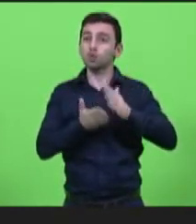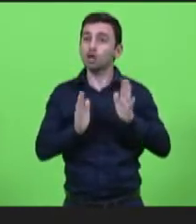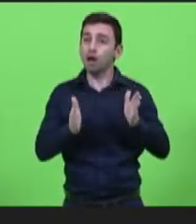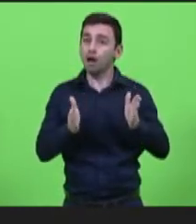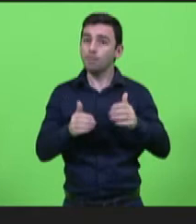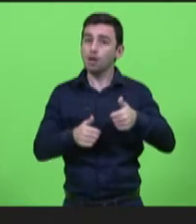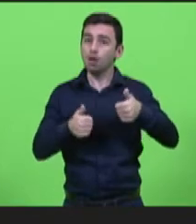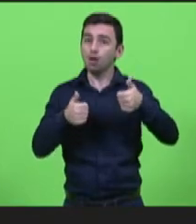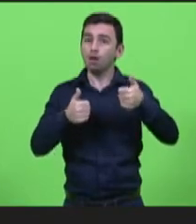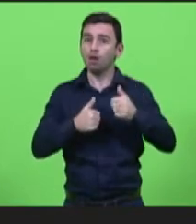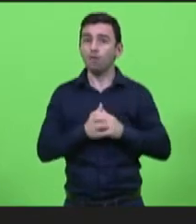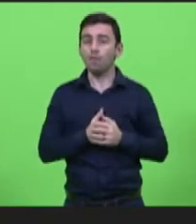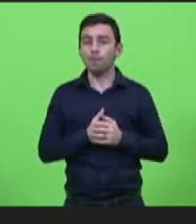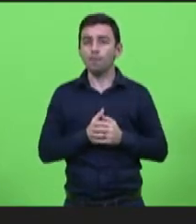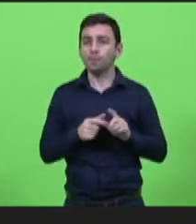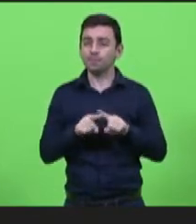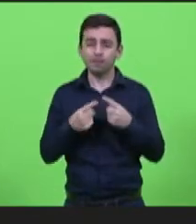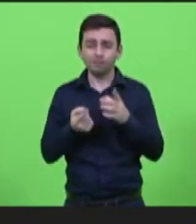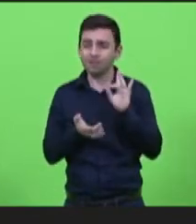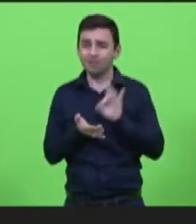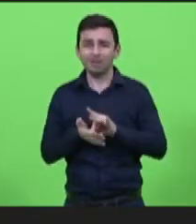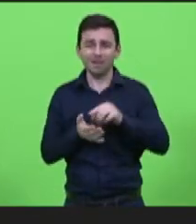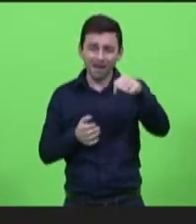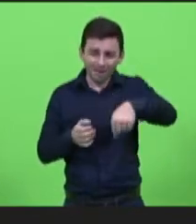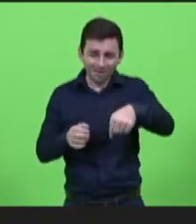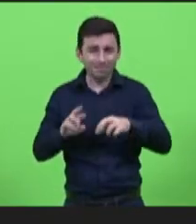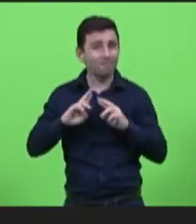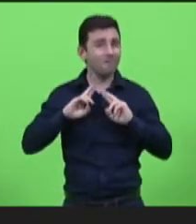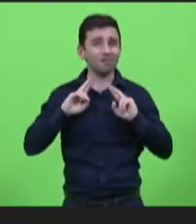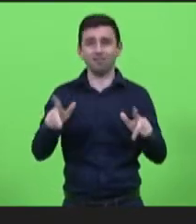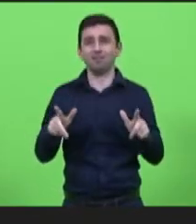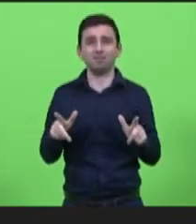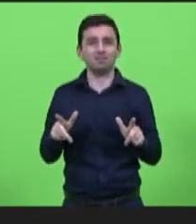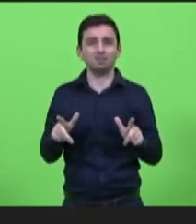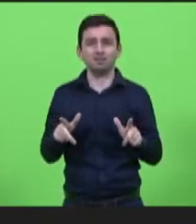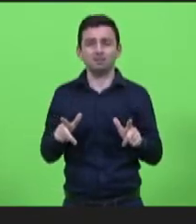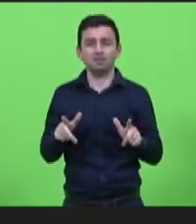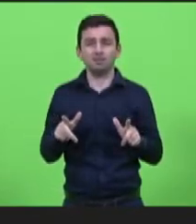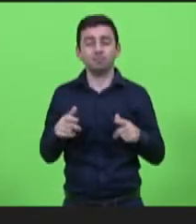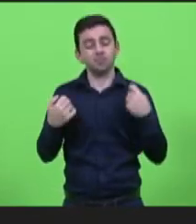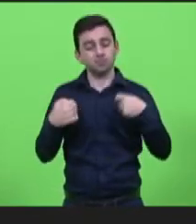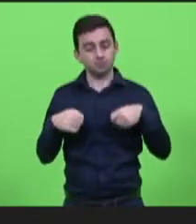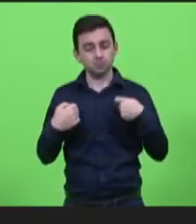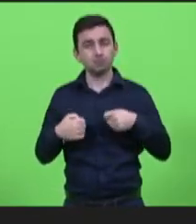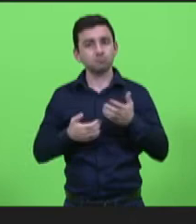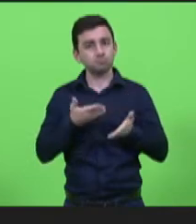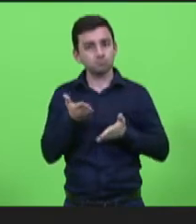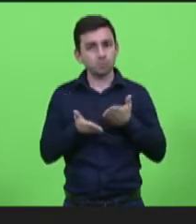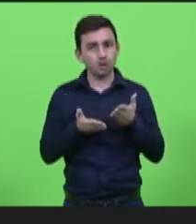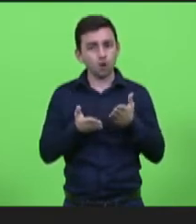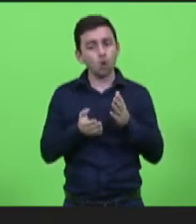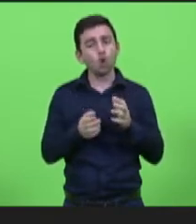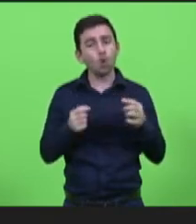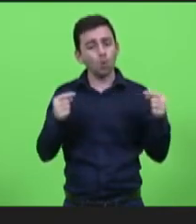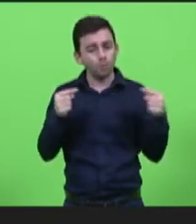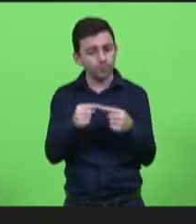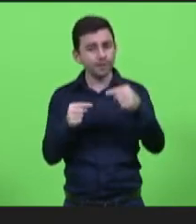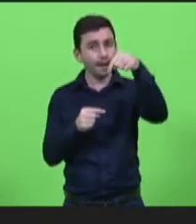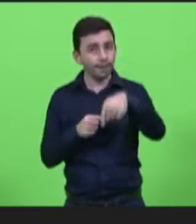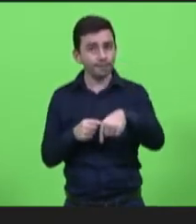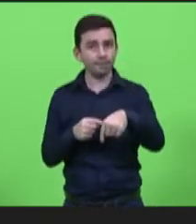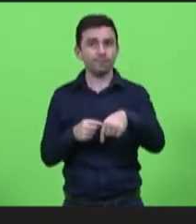recuperação. Então, a nossa realidade aqui ela é diferente, nós temos que começar a tratar de forma regionalizada. Eu acho muito